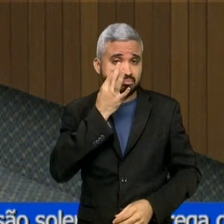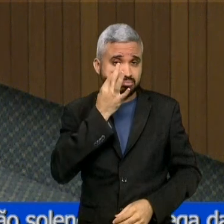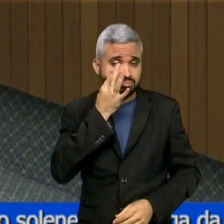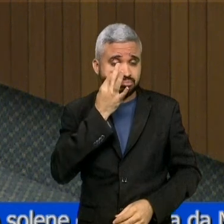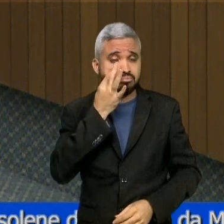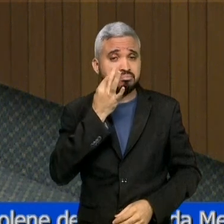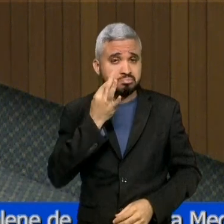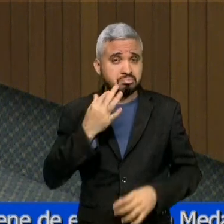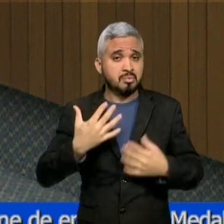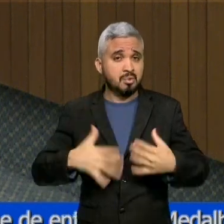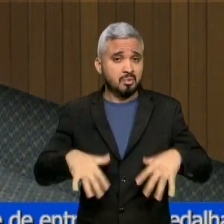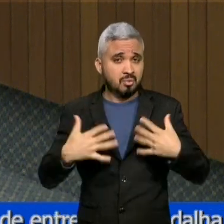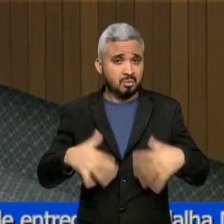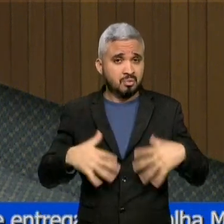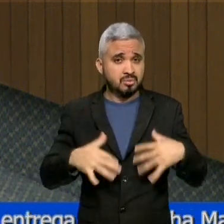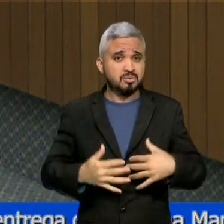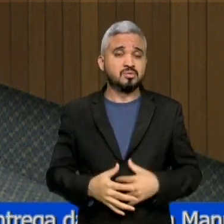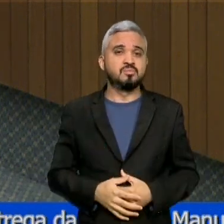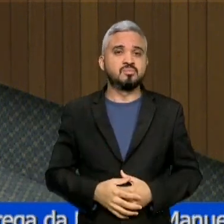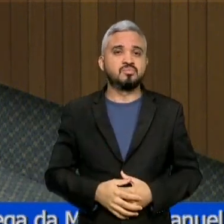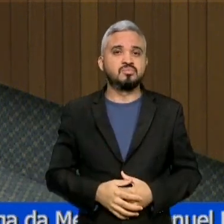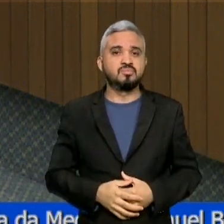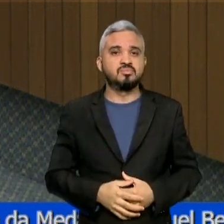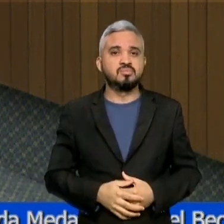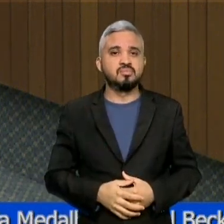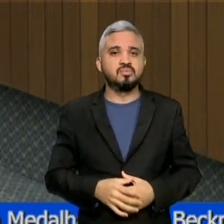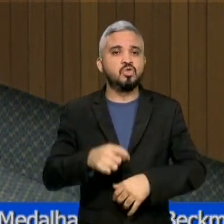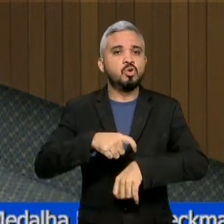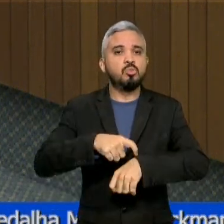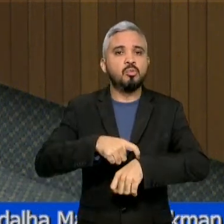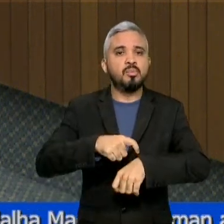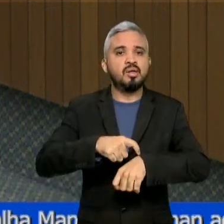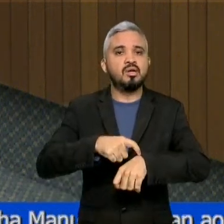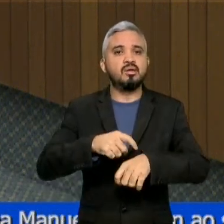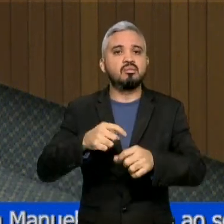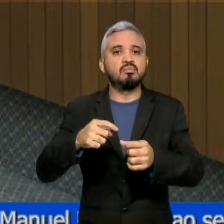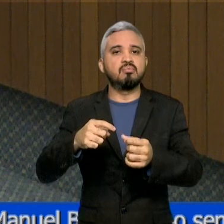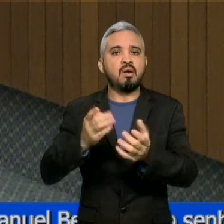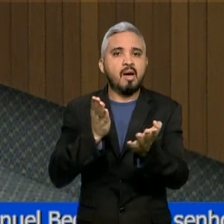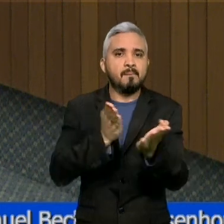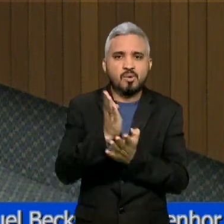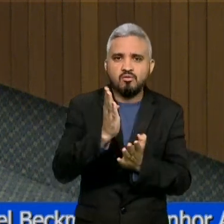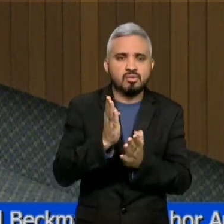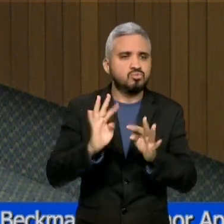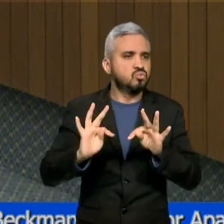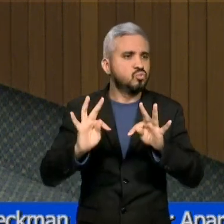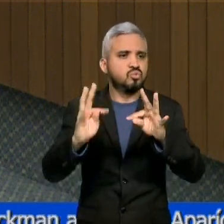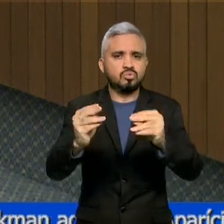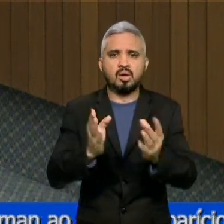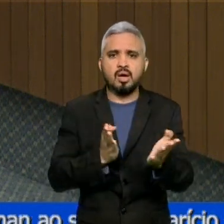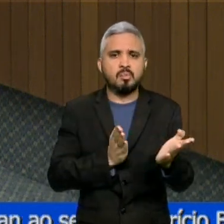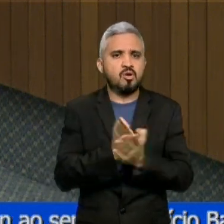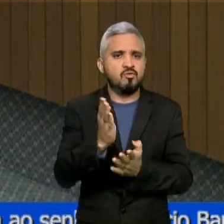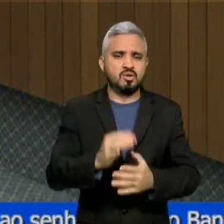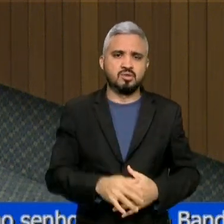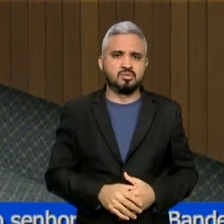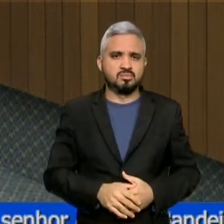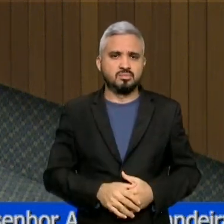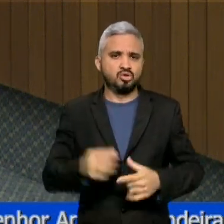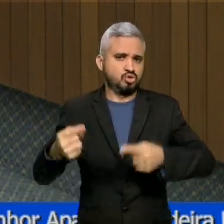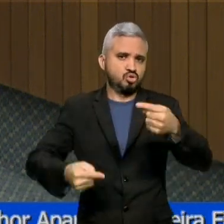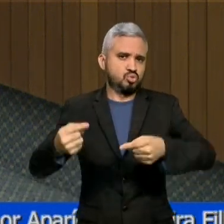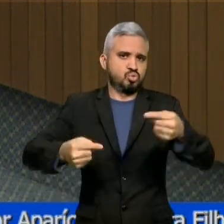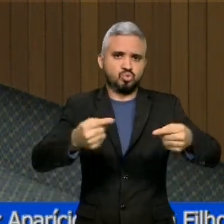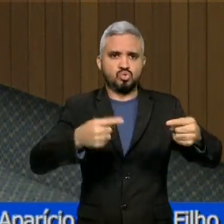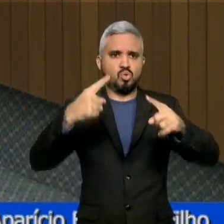Foi aprovado por unanimidade, não houve discussão da base e da oposição, porque Vossa Excelência, de fato,